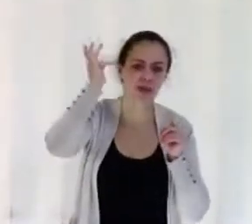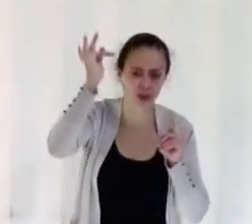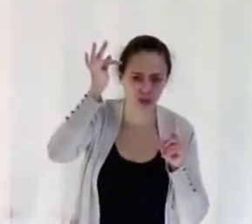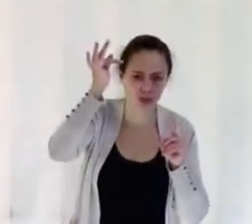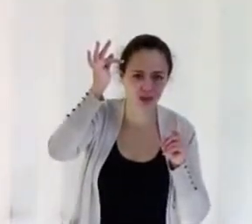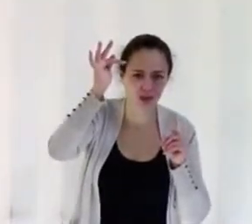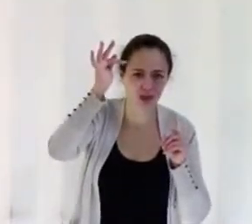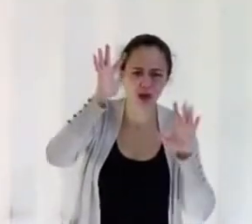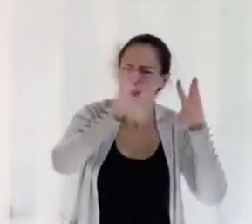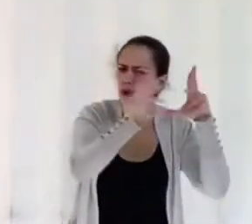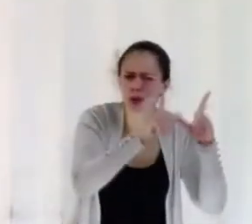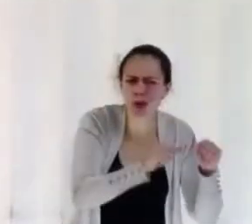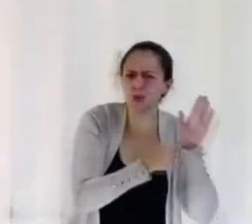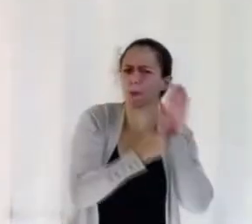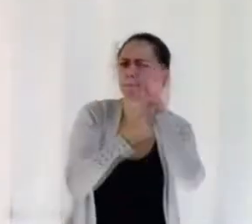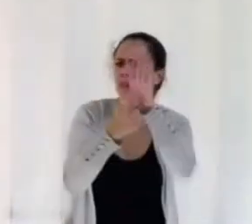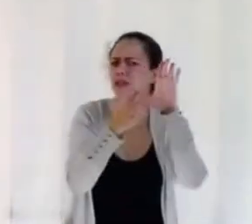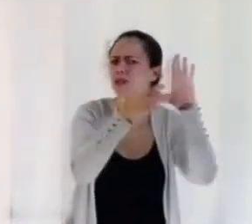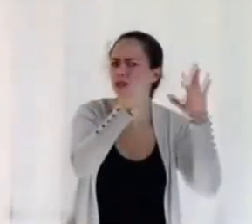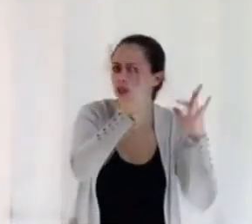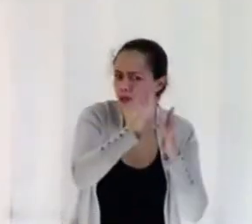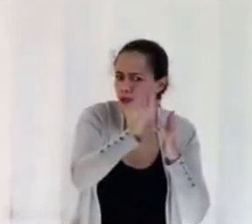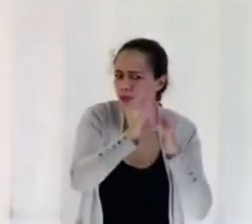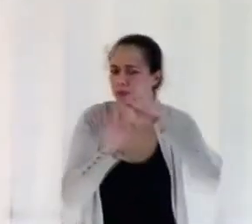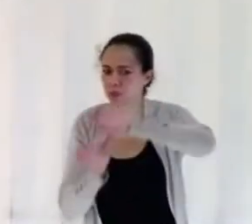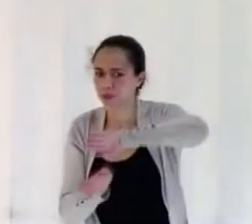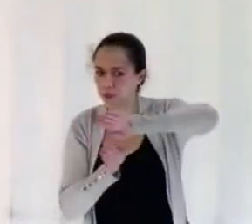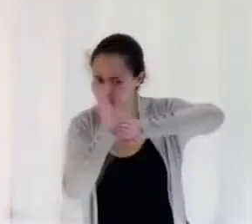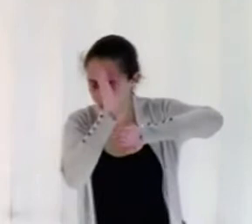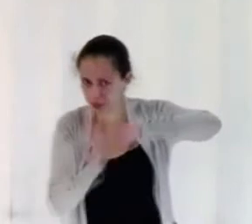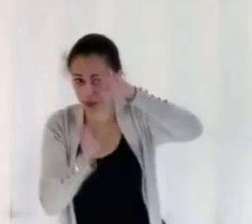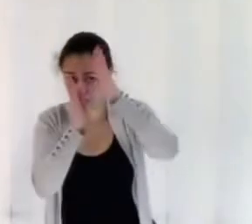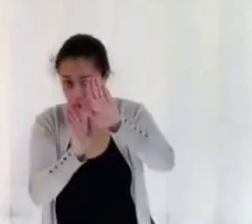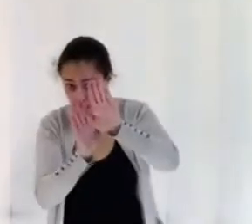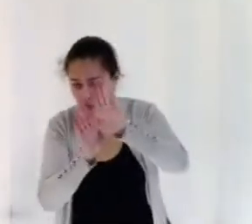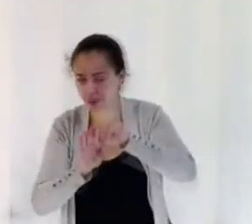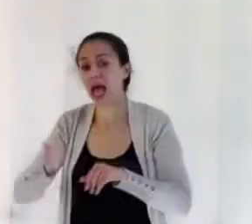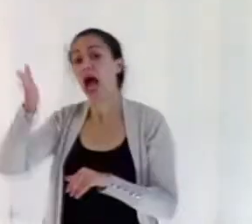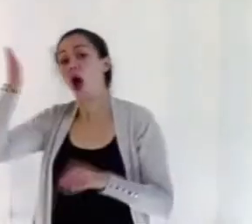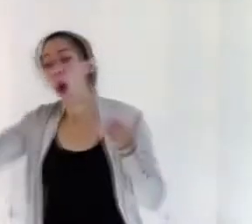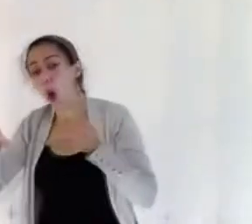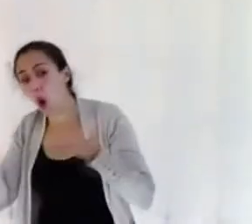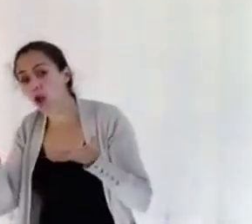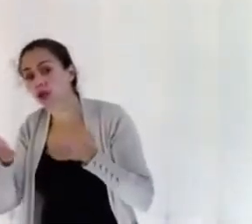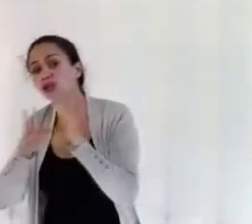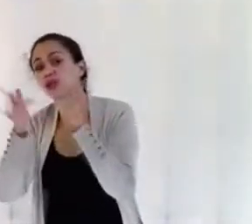de Cristo, ao mostrar para nós que Cristo morreu não em Jerusalém, porque na cabeça do